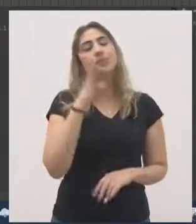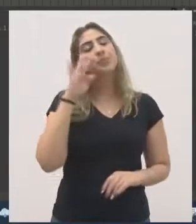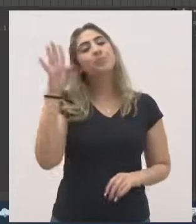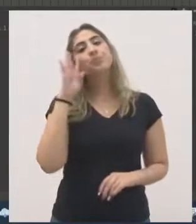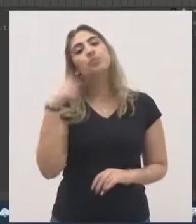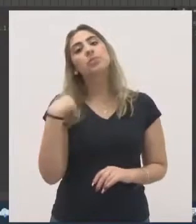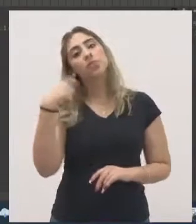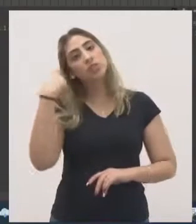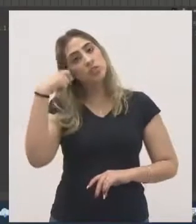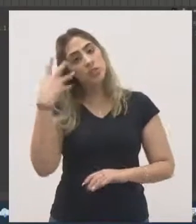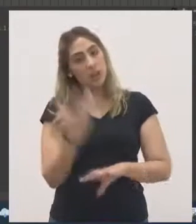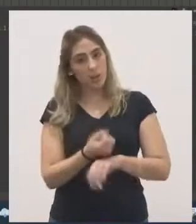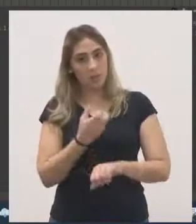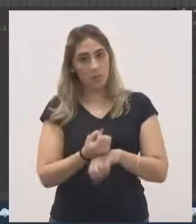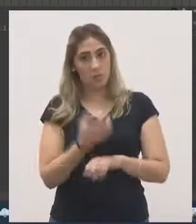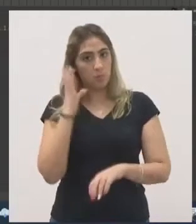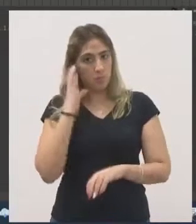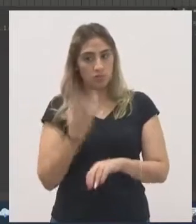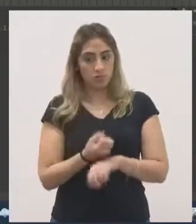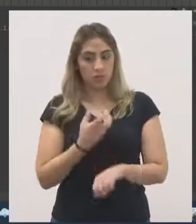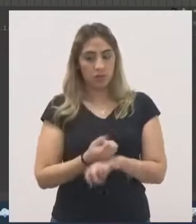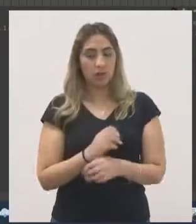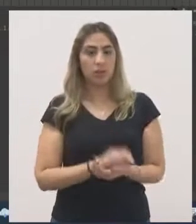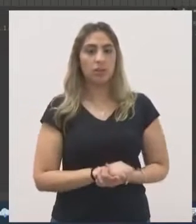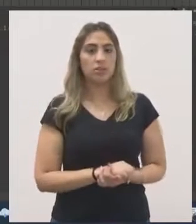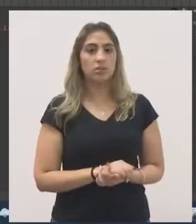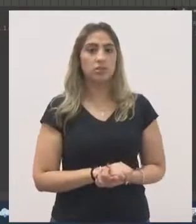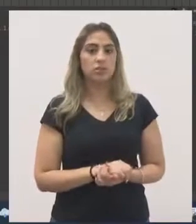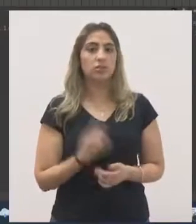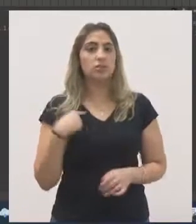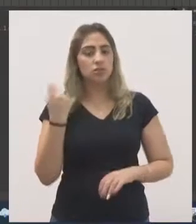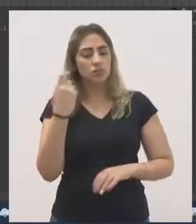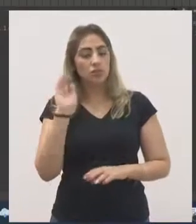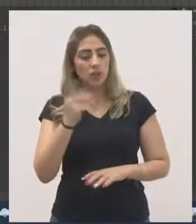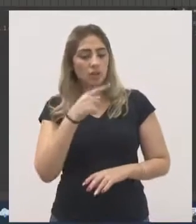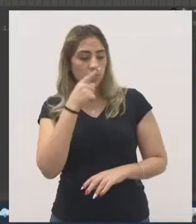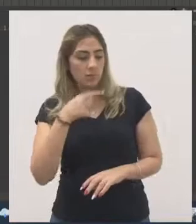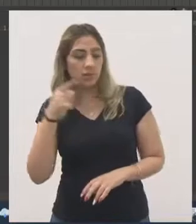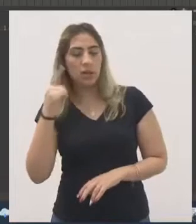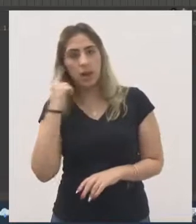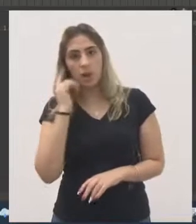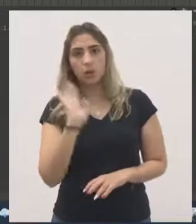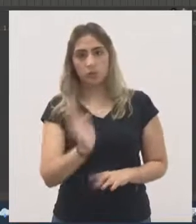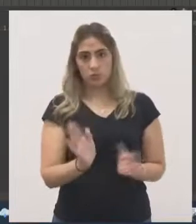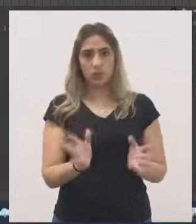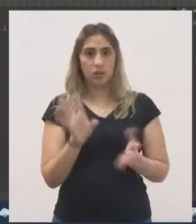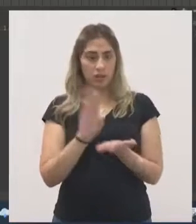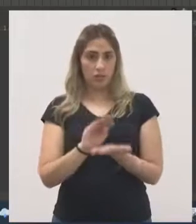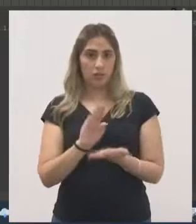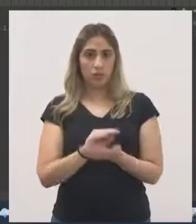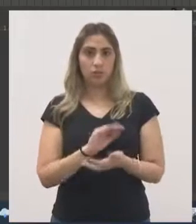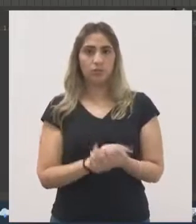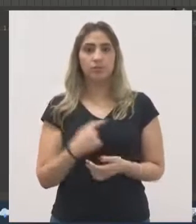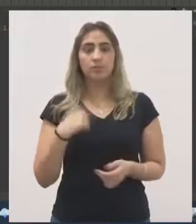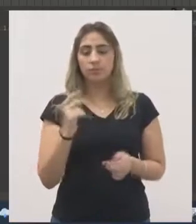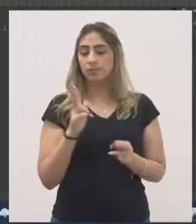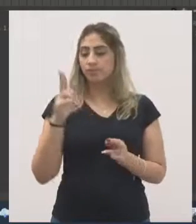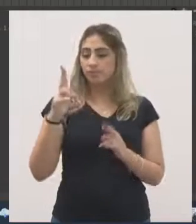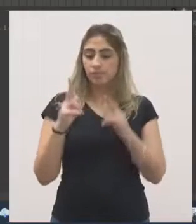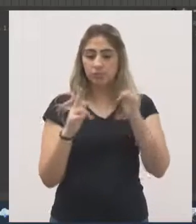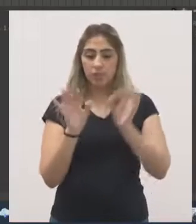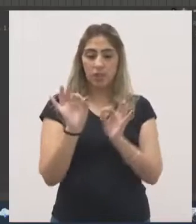gente gravou um podcast, a gente já gravou os nossos áudios e agora a gente precisa recortar algumas